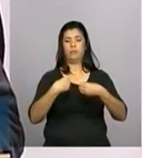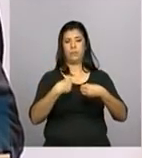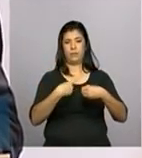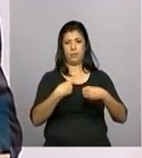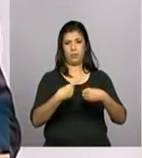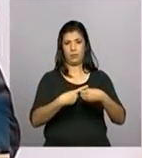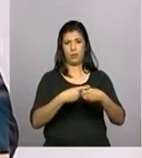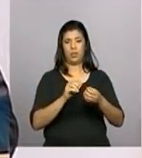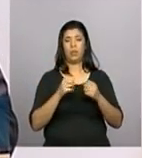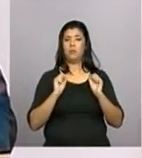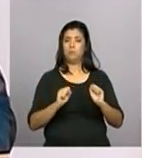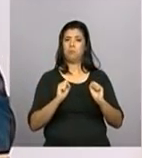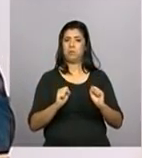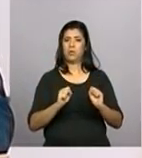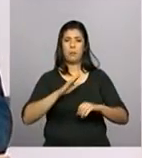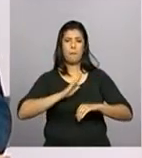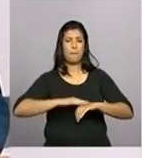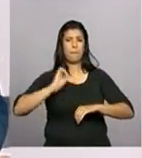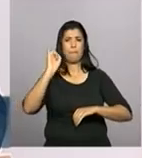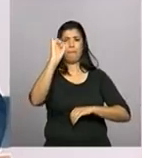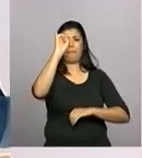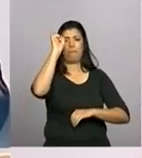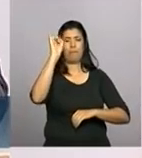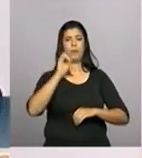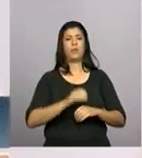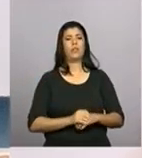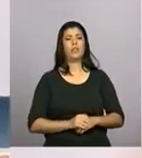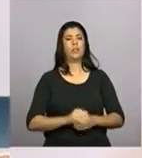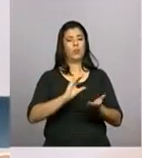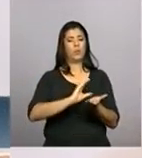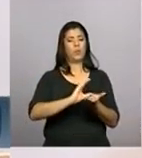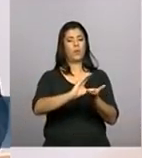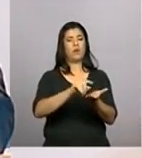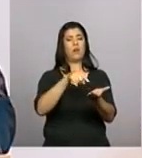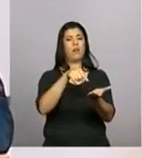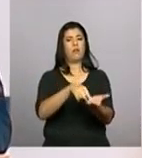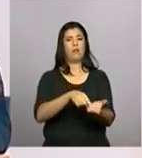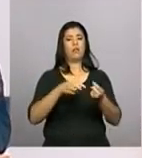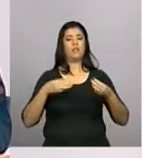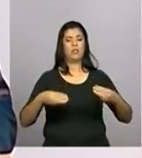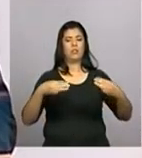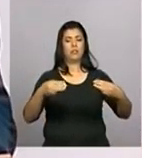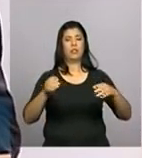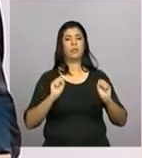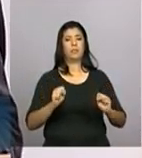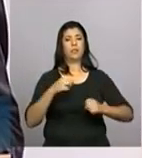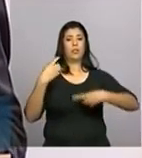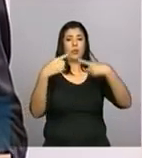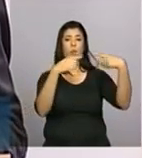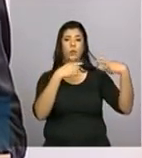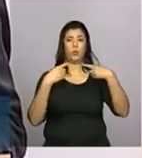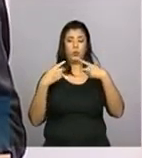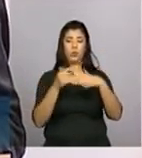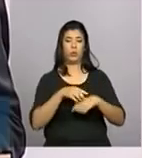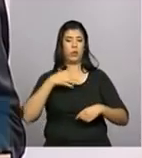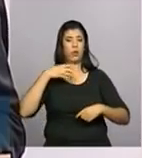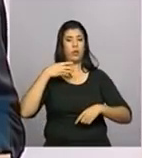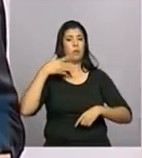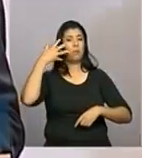explanada possa ter no sentido da discussão do de políticas de